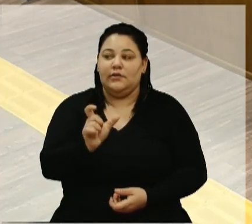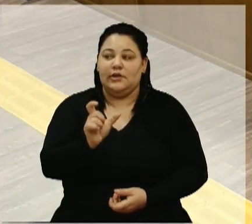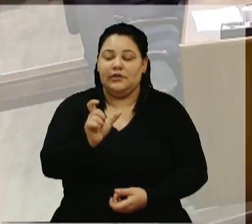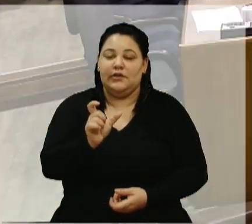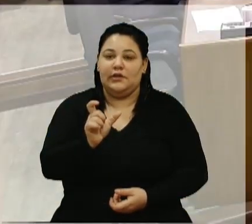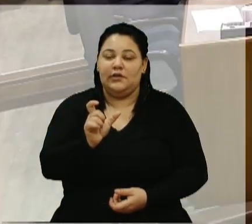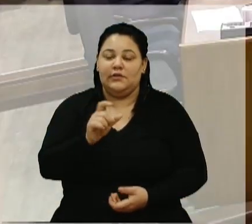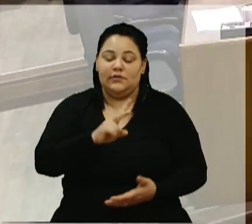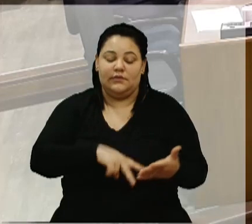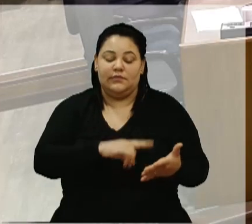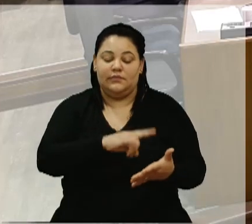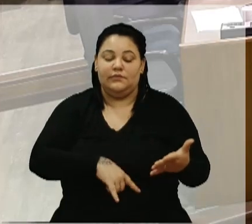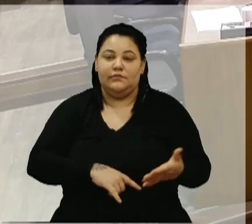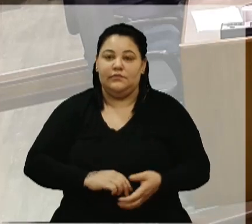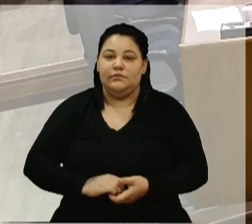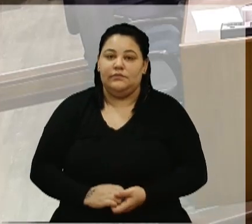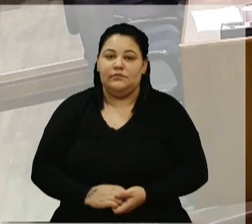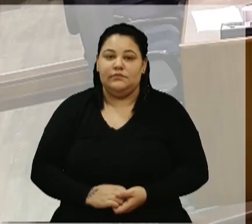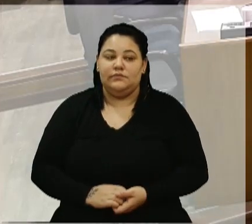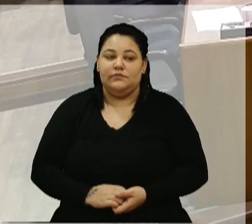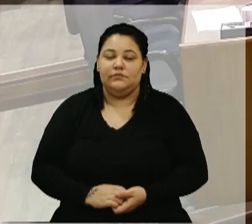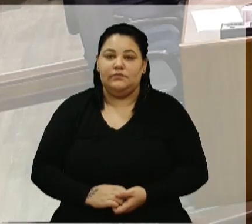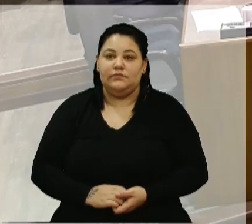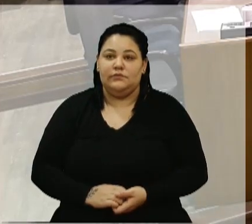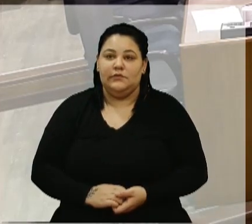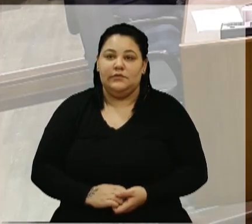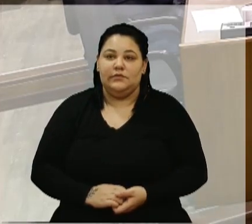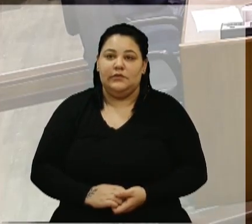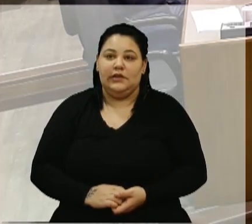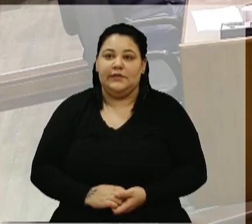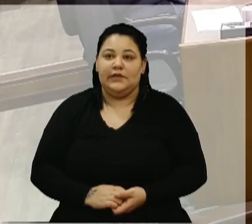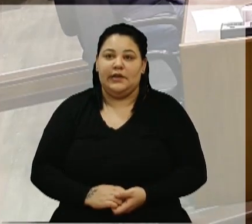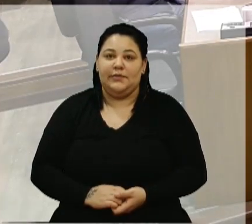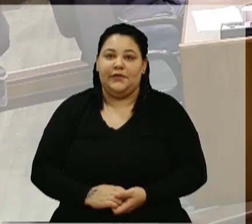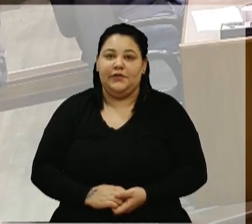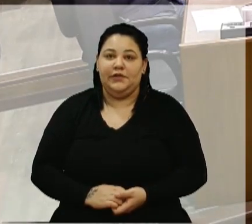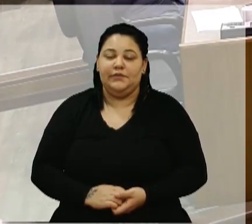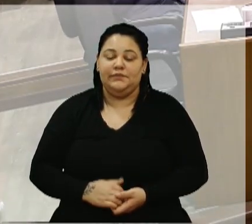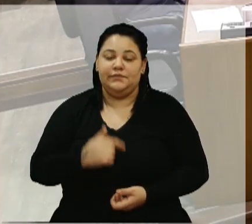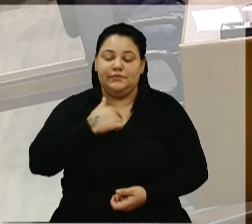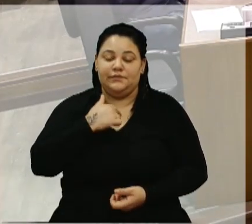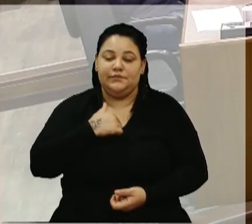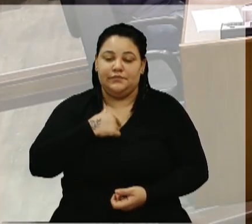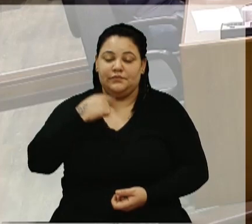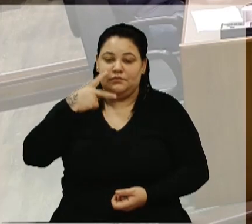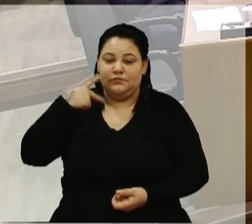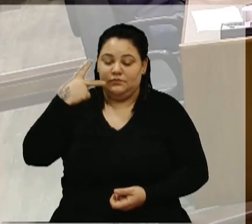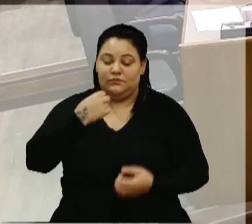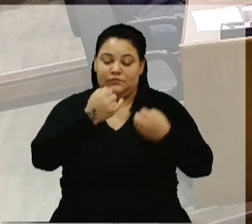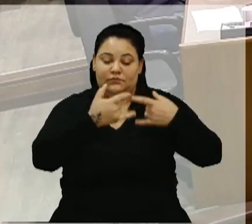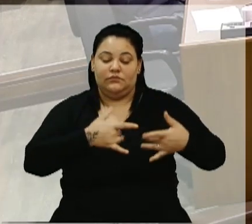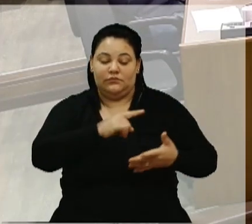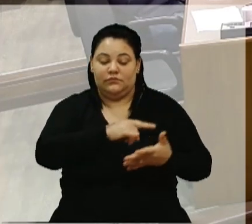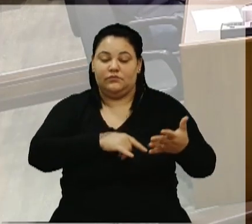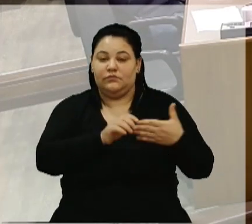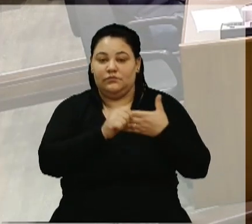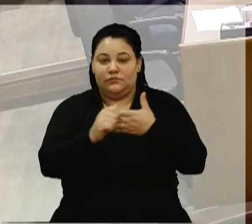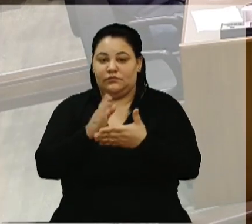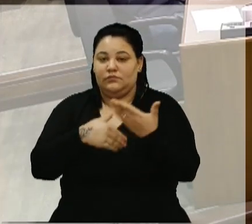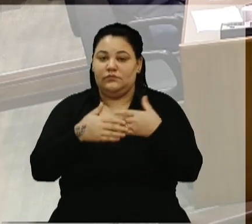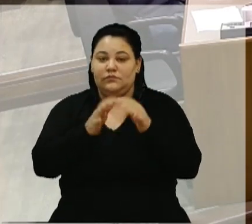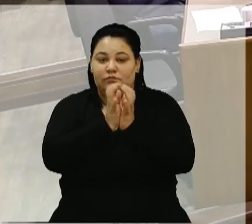moção. Senhora presidente, senhoras e senhores vereadores, este vereador que apresenta e subscreve, acompanhando os colegas